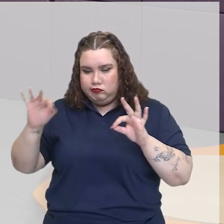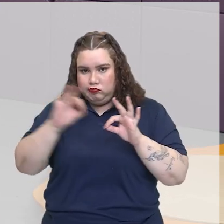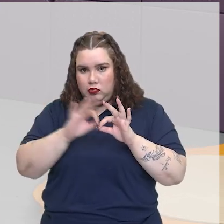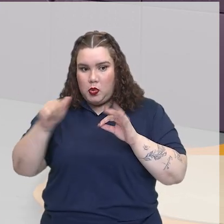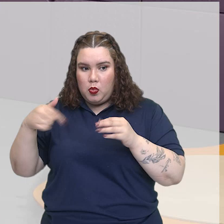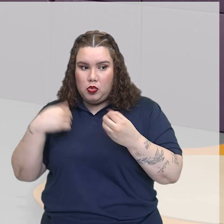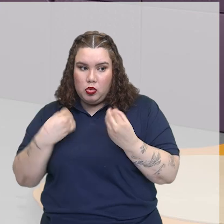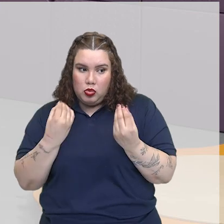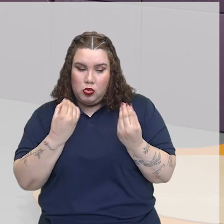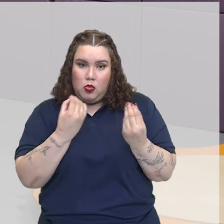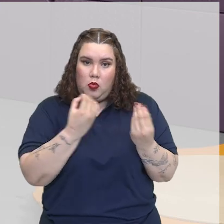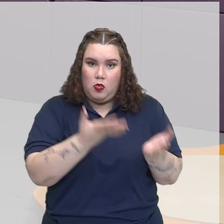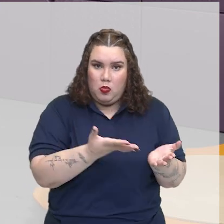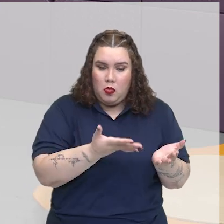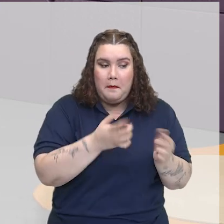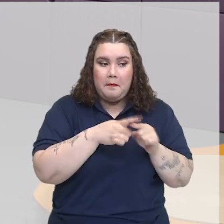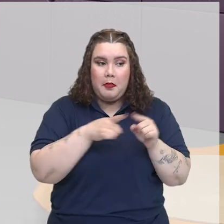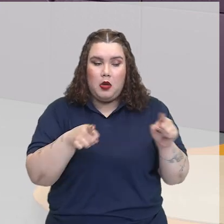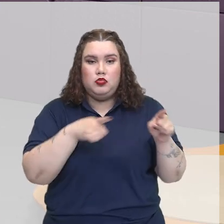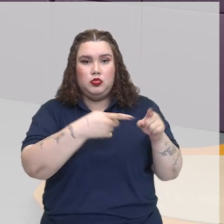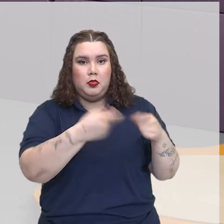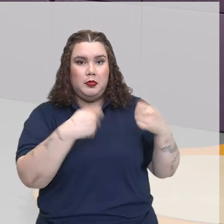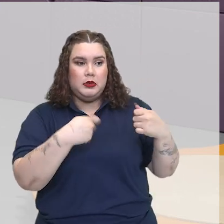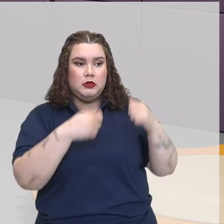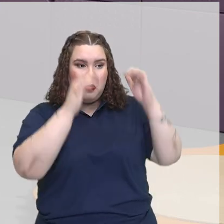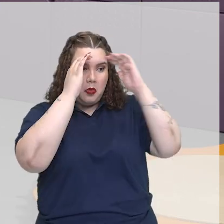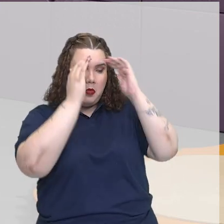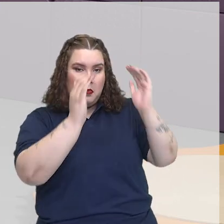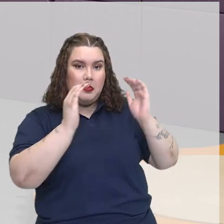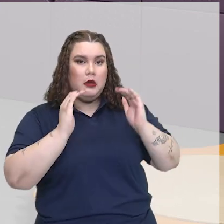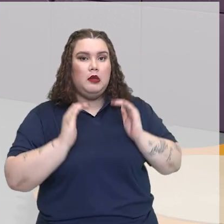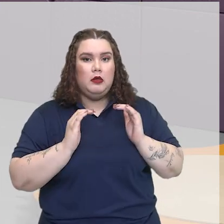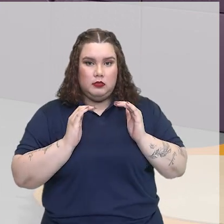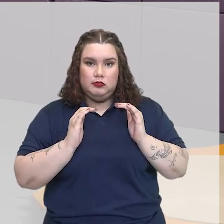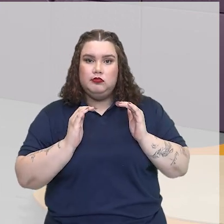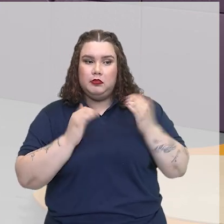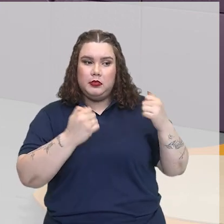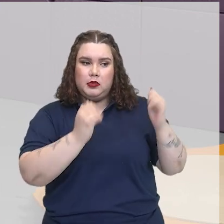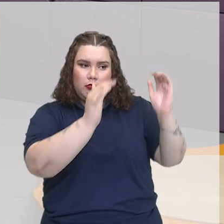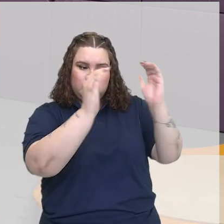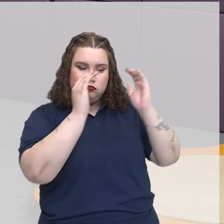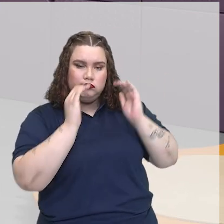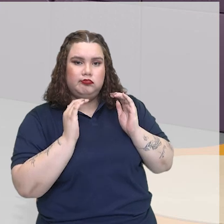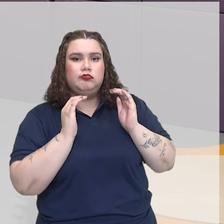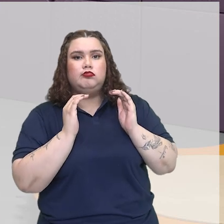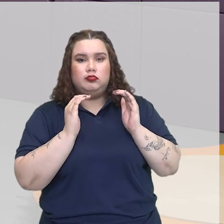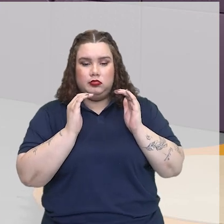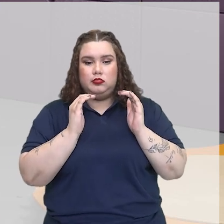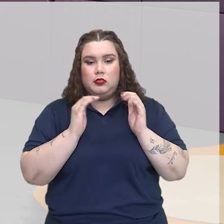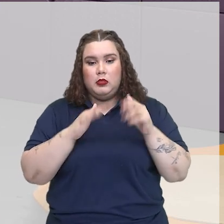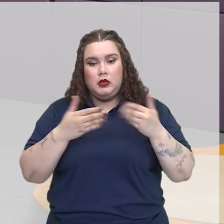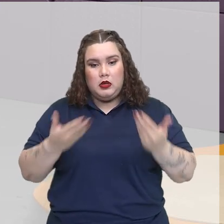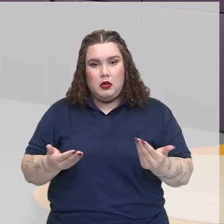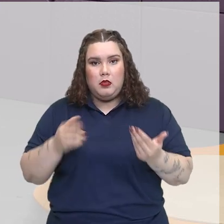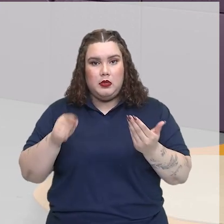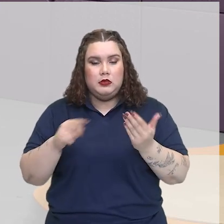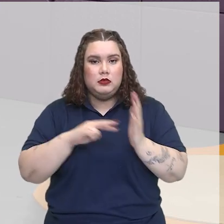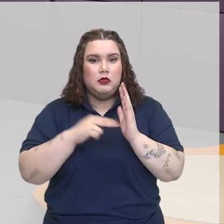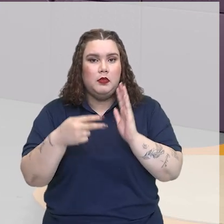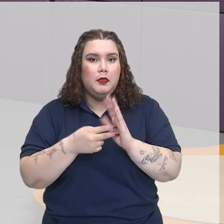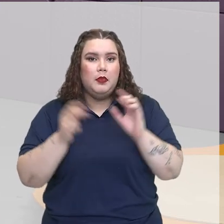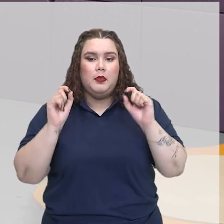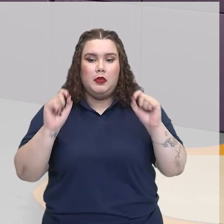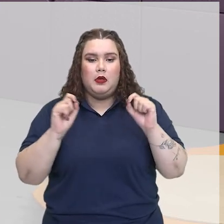conectado a mim, né, você precisa ser leal a mim. Então, essa fragmentação progressiva, né,